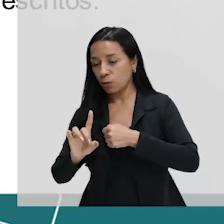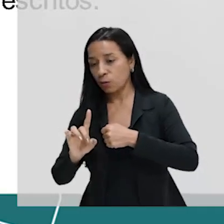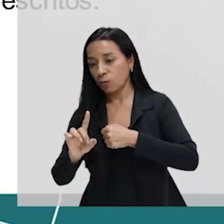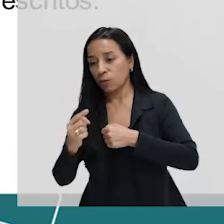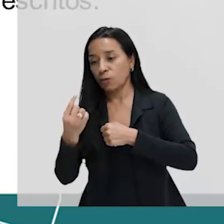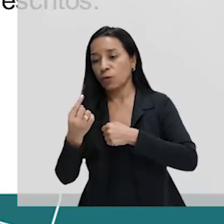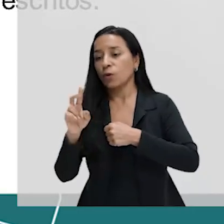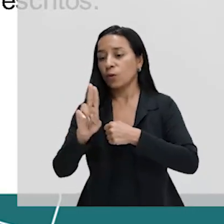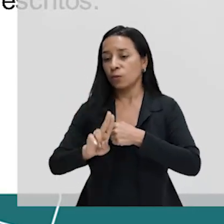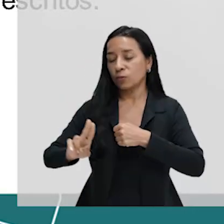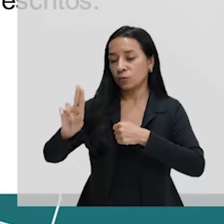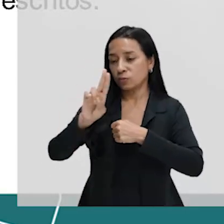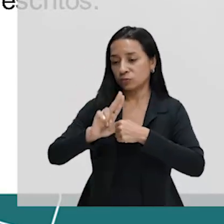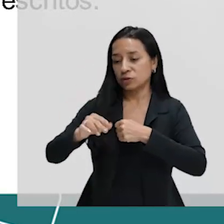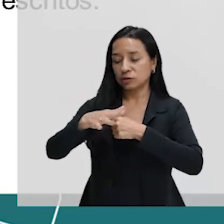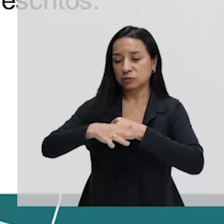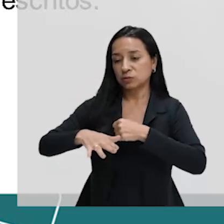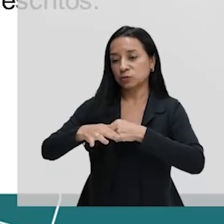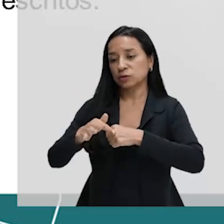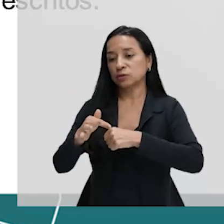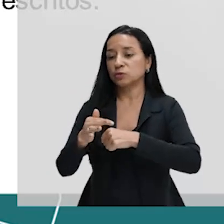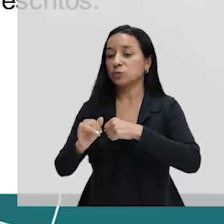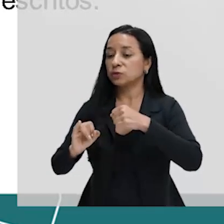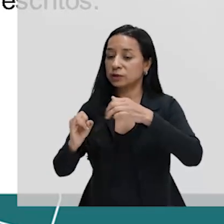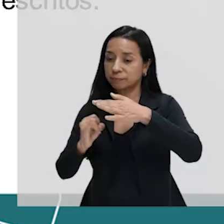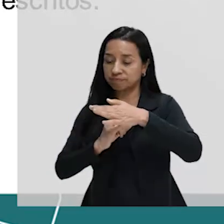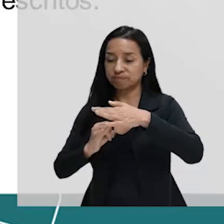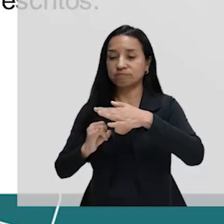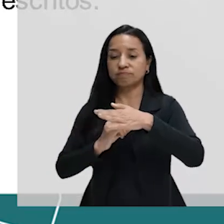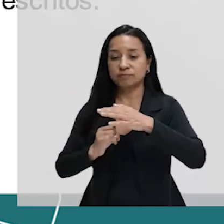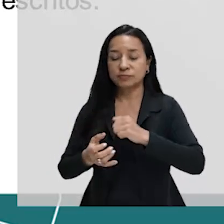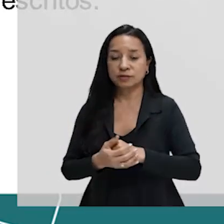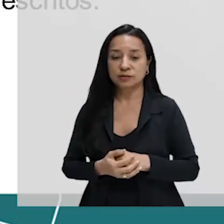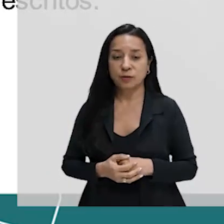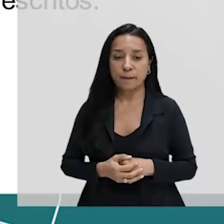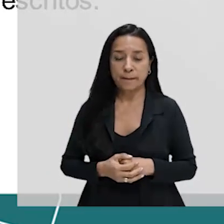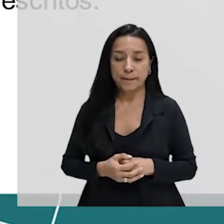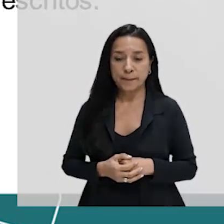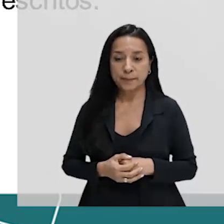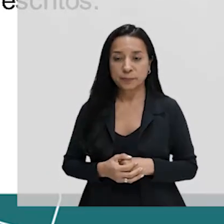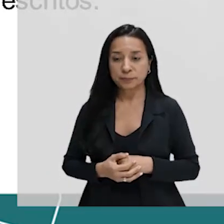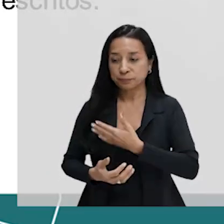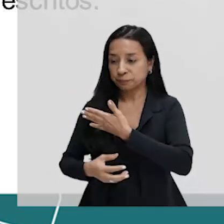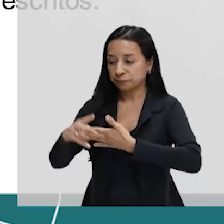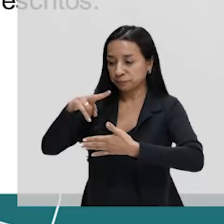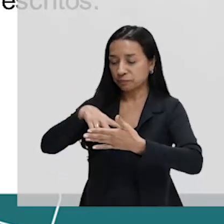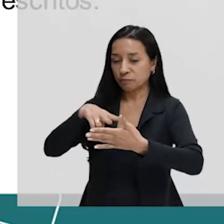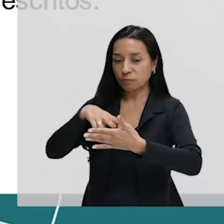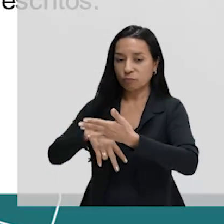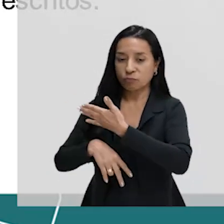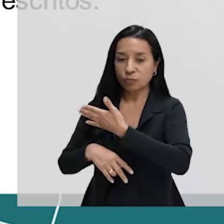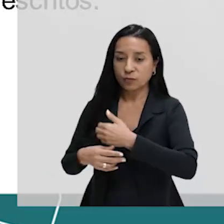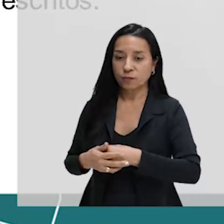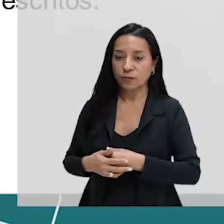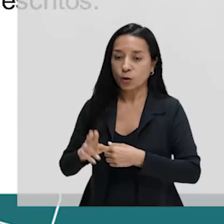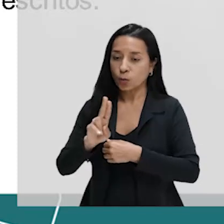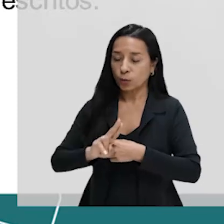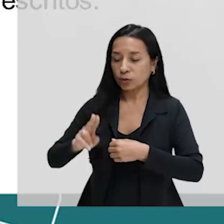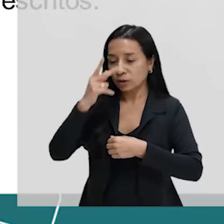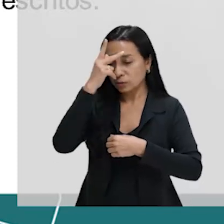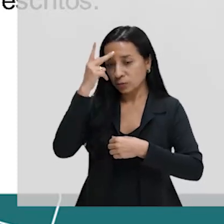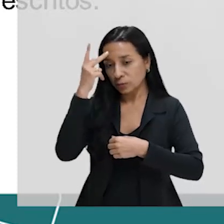Senhor e senhora é um tratamento formal, também respeitoso. Vossa Excelência é usado para pessoas como